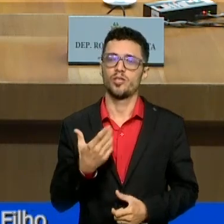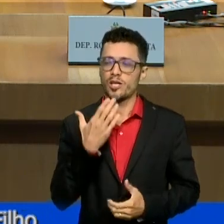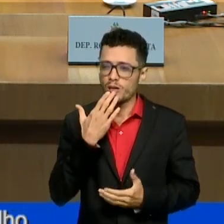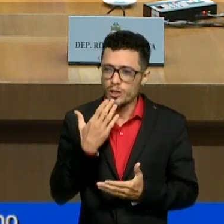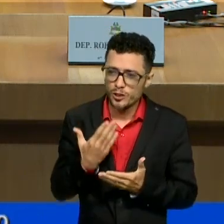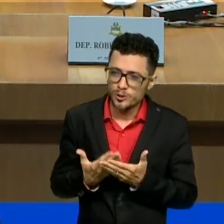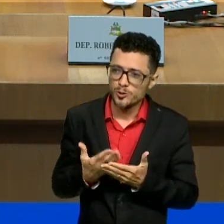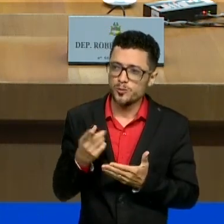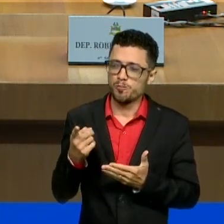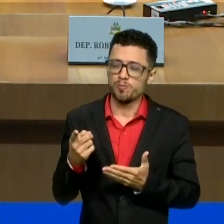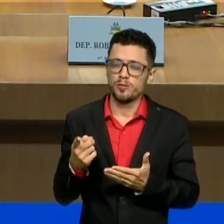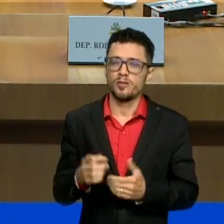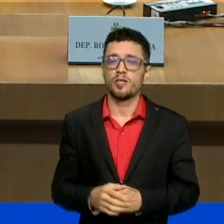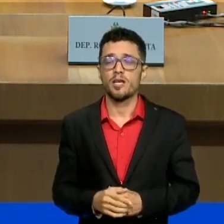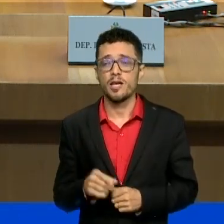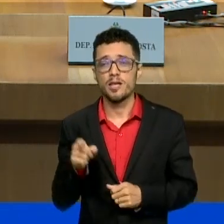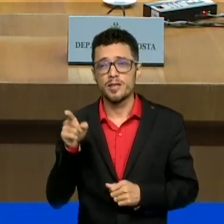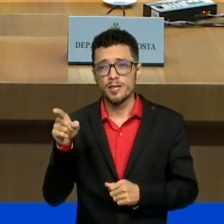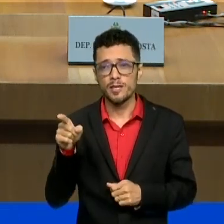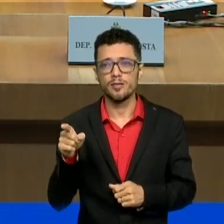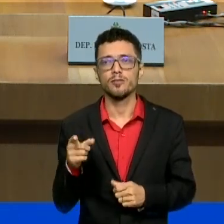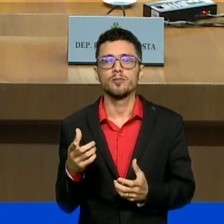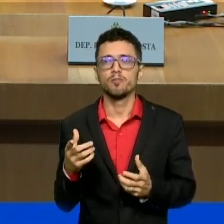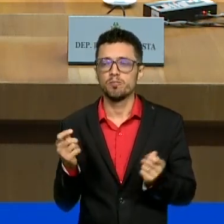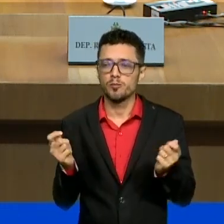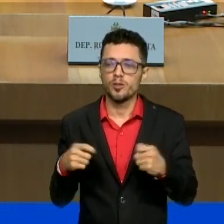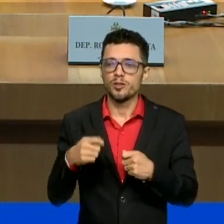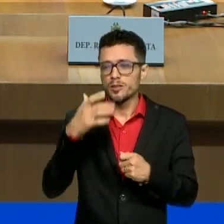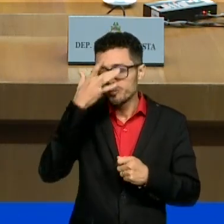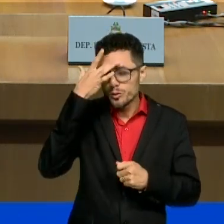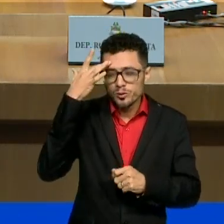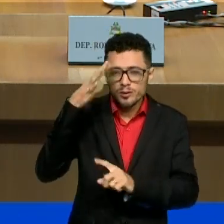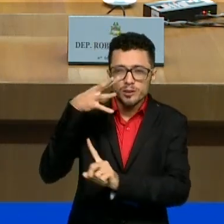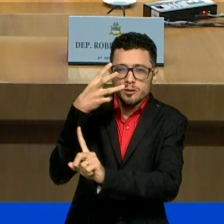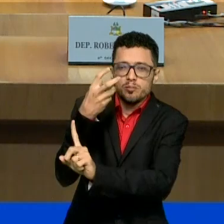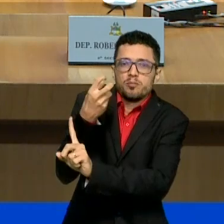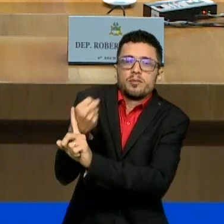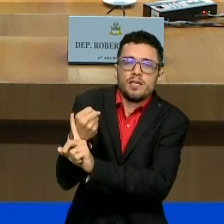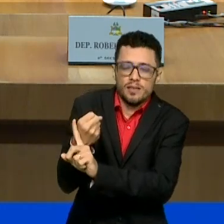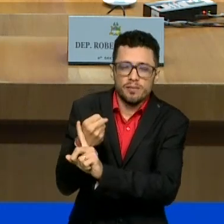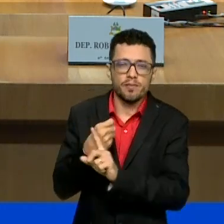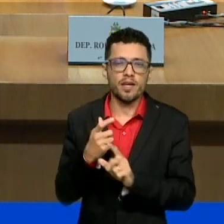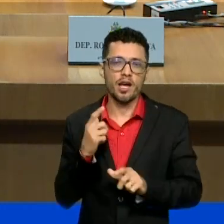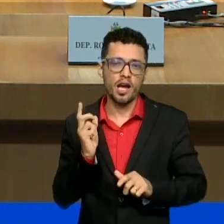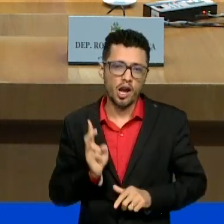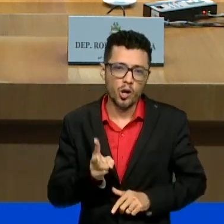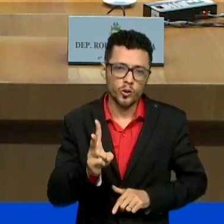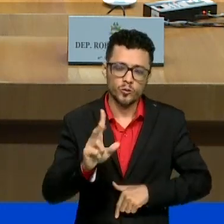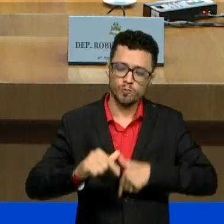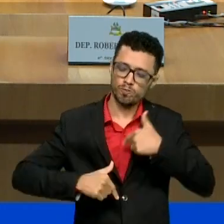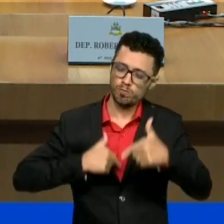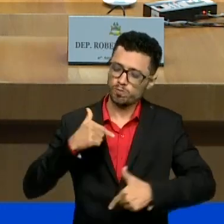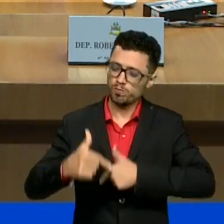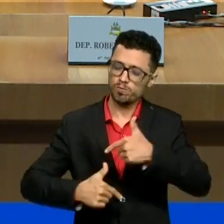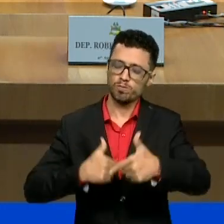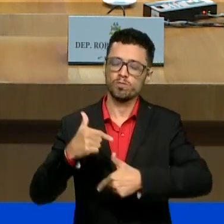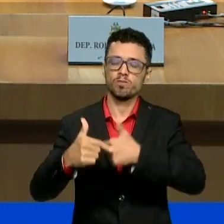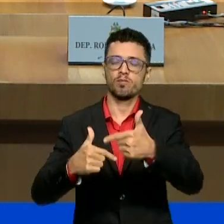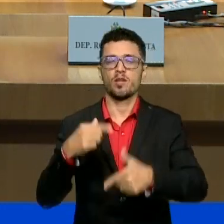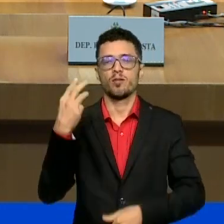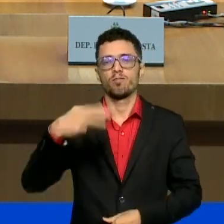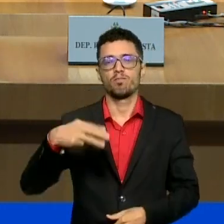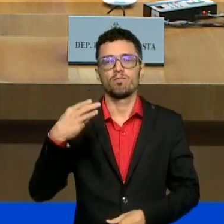exemplo inspire a todos nós a continuar trabalhando por um Maranhão cada vez